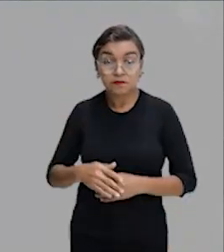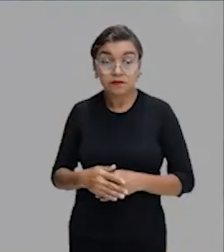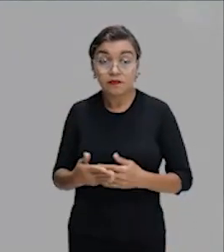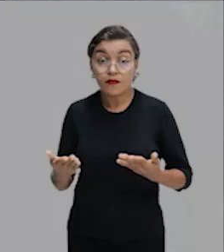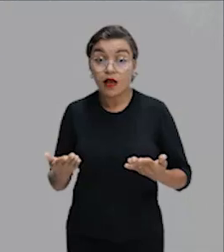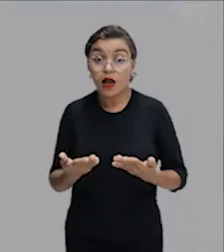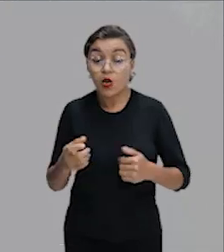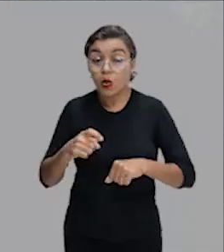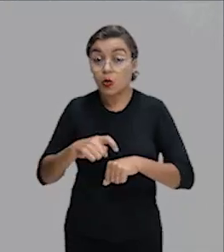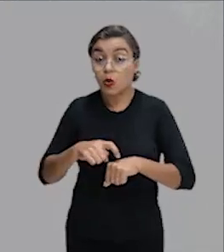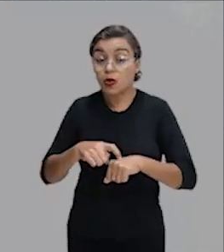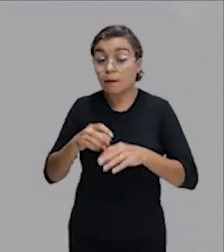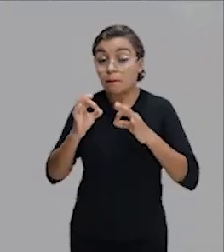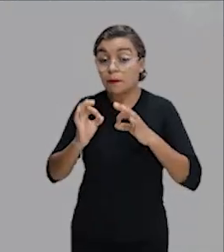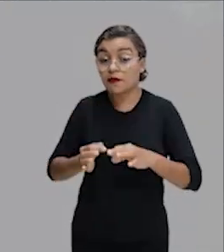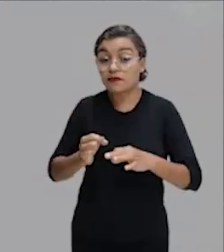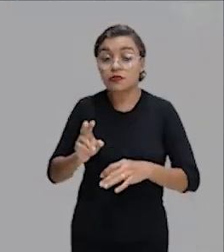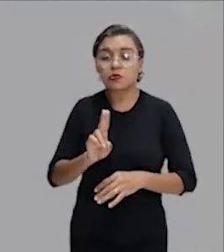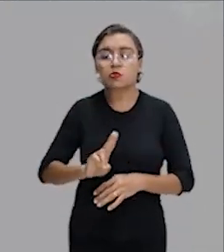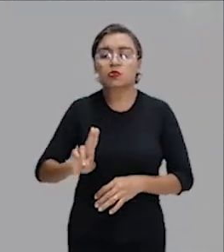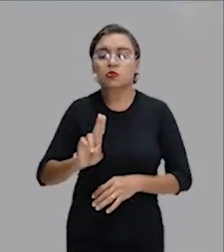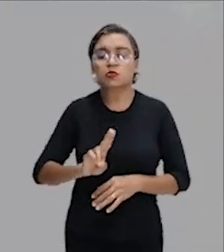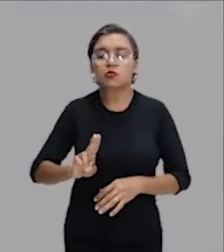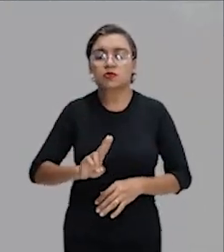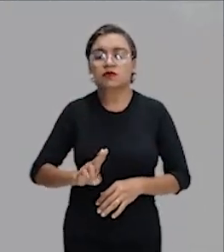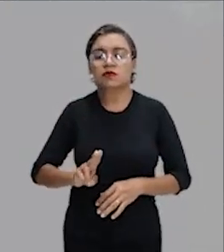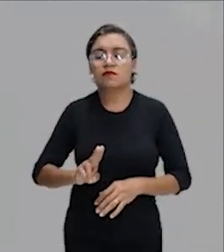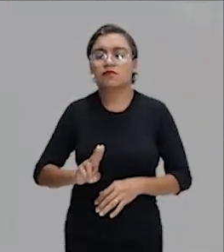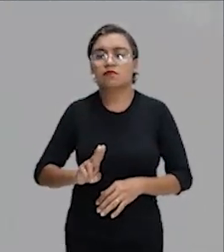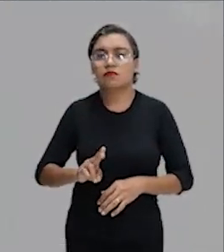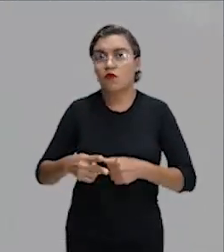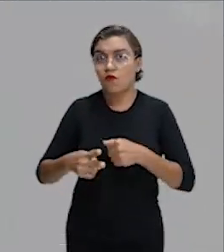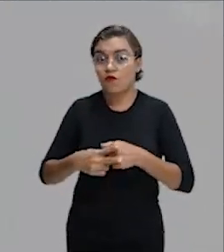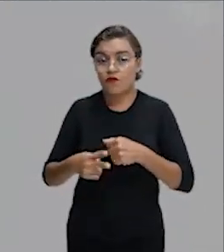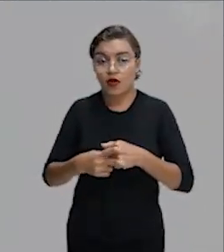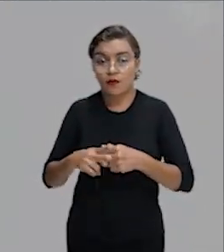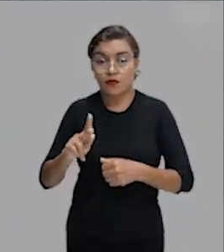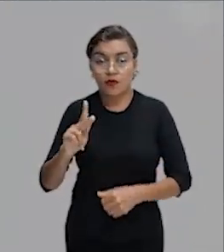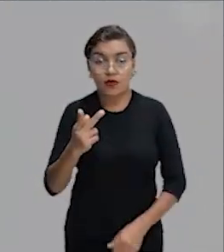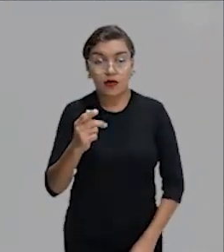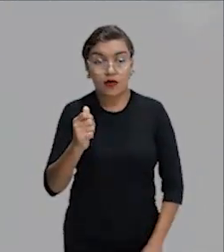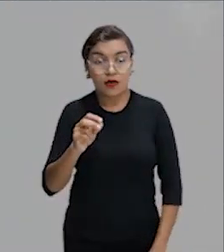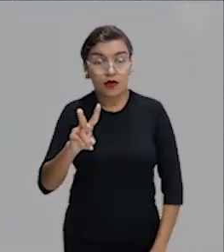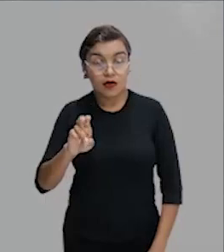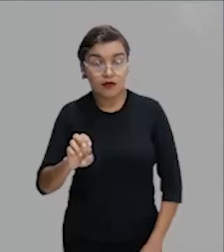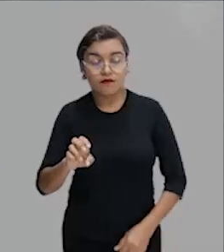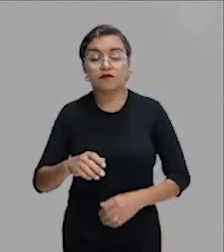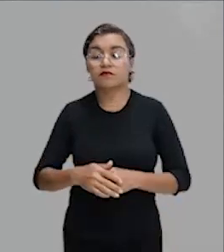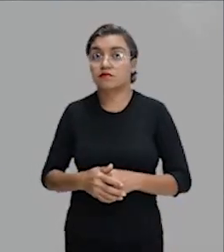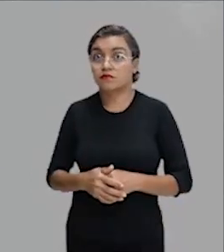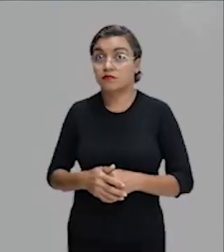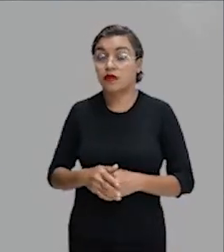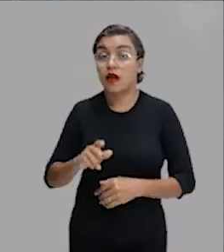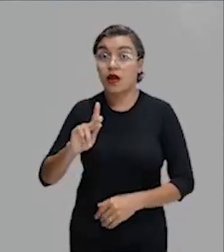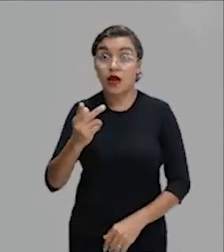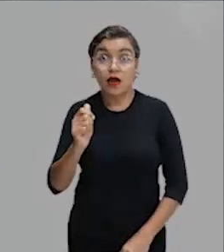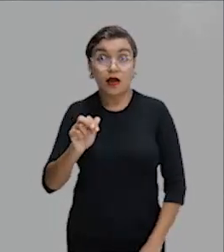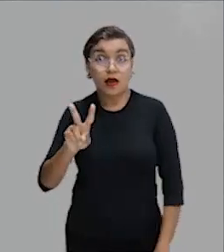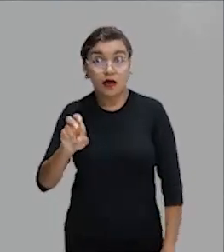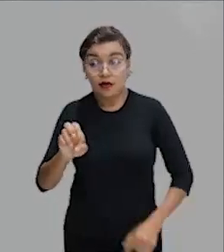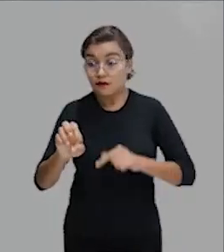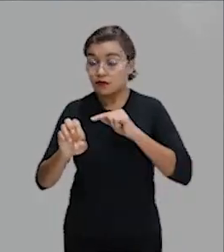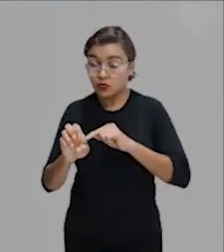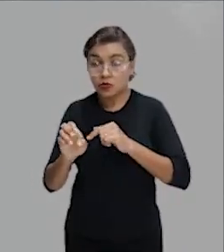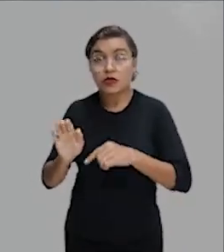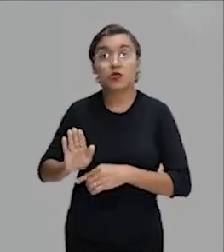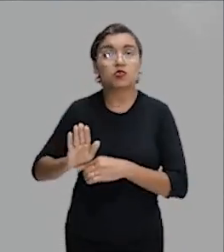nos tempos perfeitos nós vamos usar o verbo have. É ele que estabelece, ele dá essa base para a gente